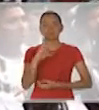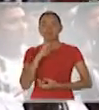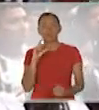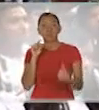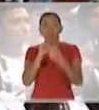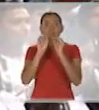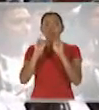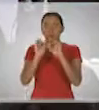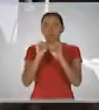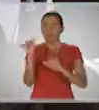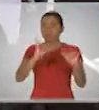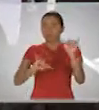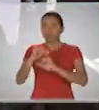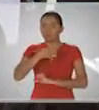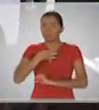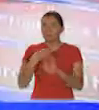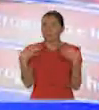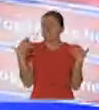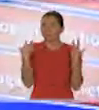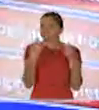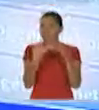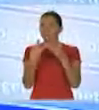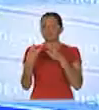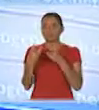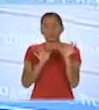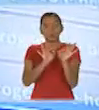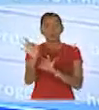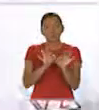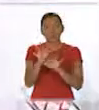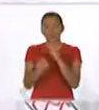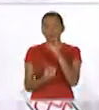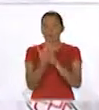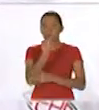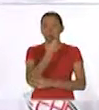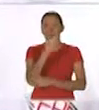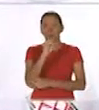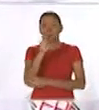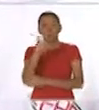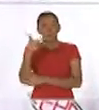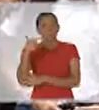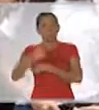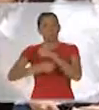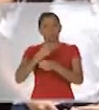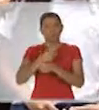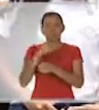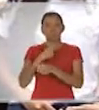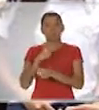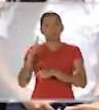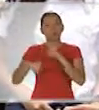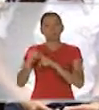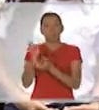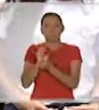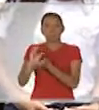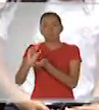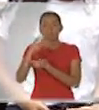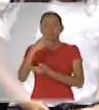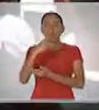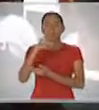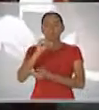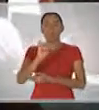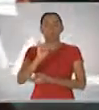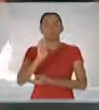o objetivo de ensinar química de maneira atrativa, o projeto foi criado em 2012, a partir de recursos do